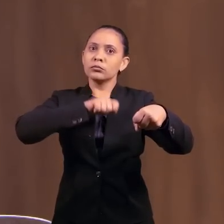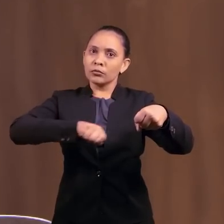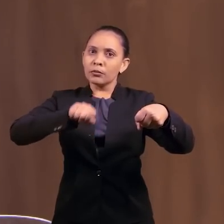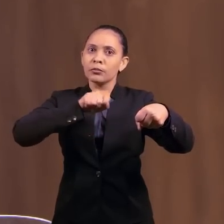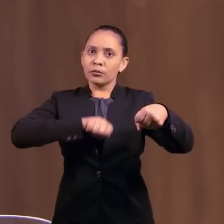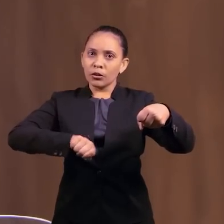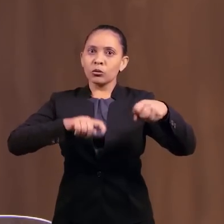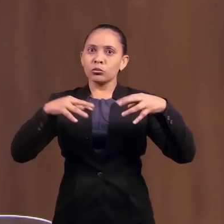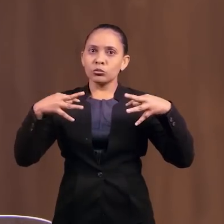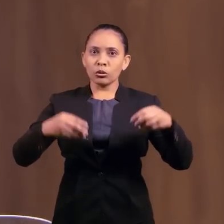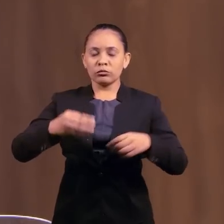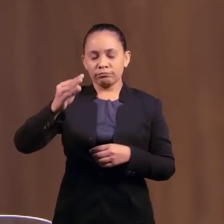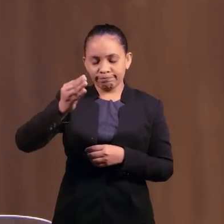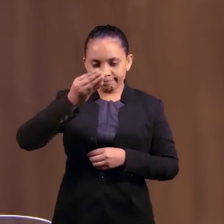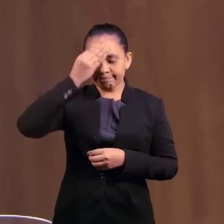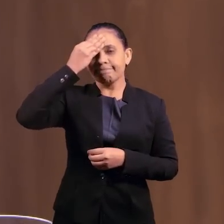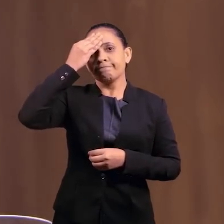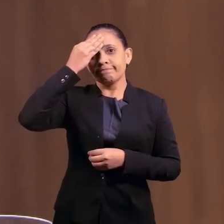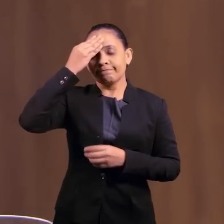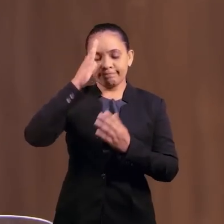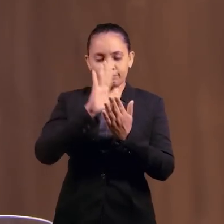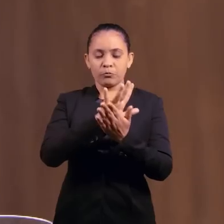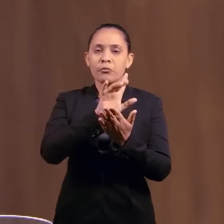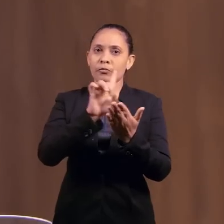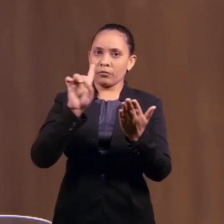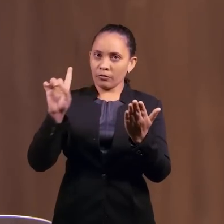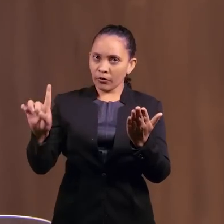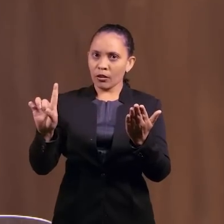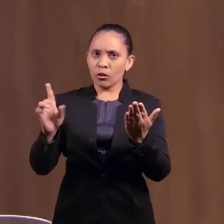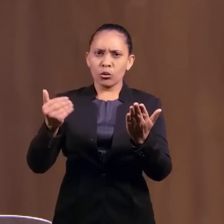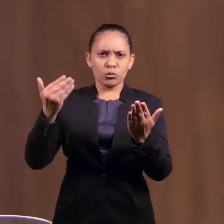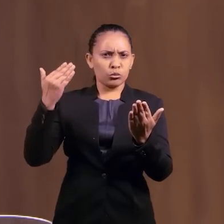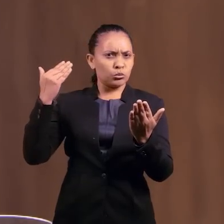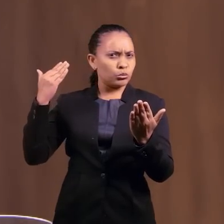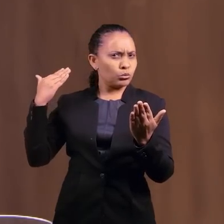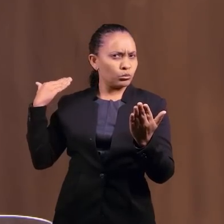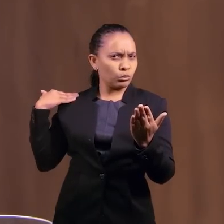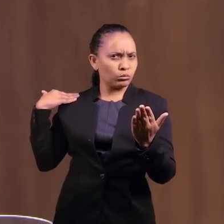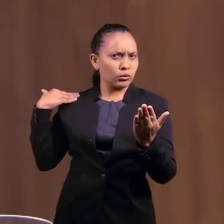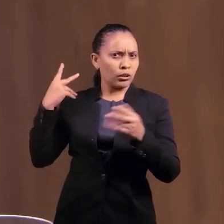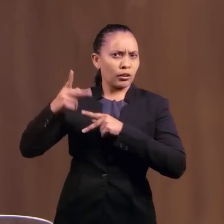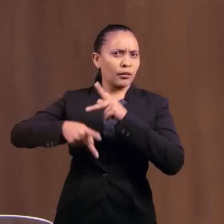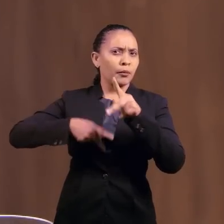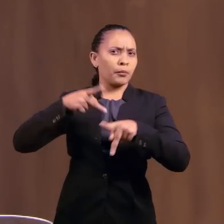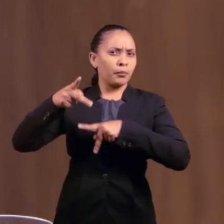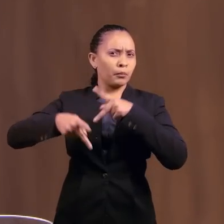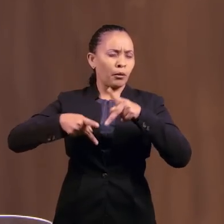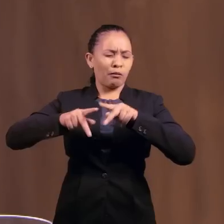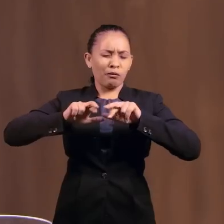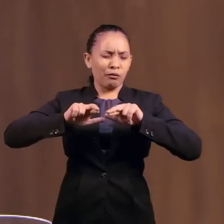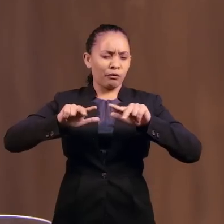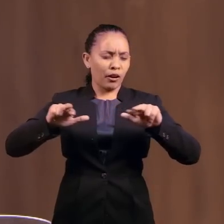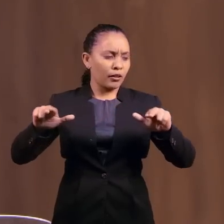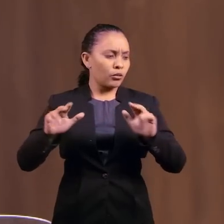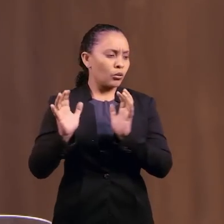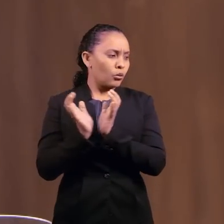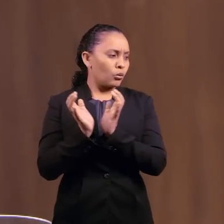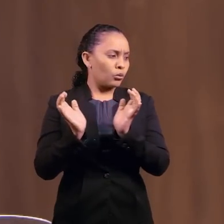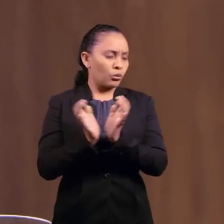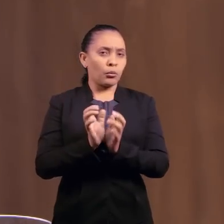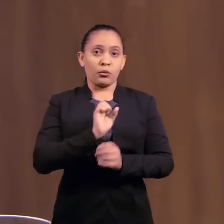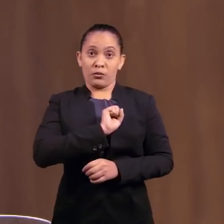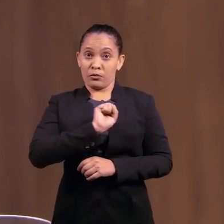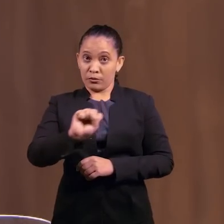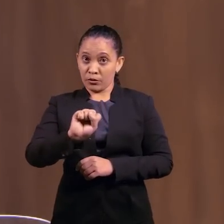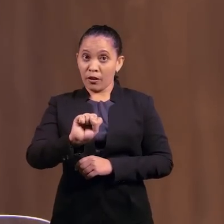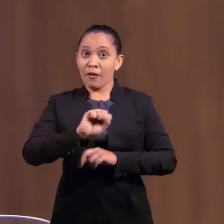Escreviam, então gravavam toda a palavra, né? Os saduceus, os fariseus, os essênios, haviam muitos